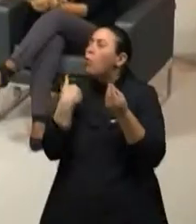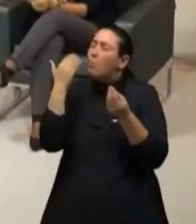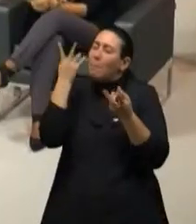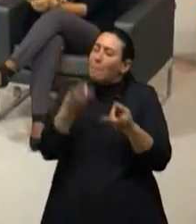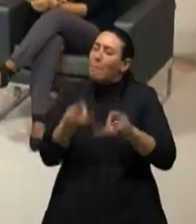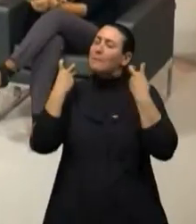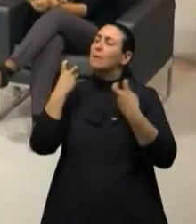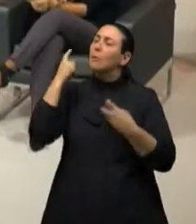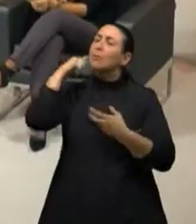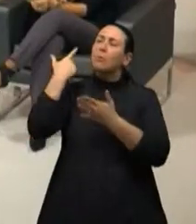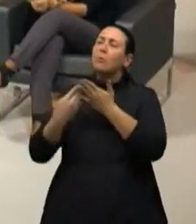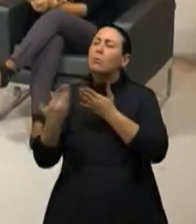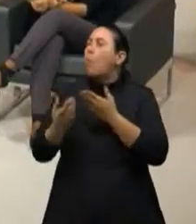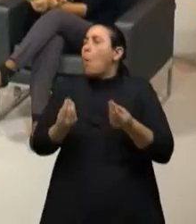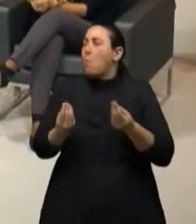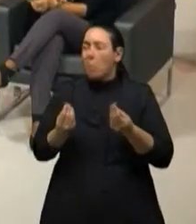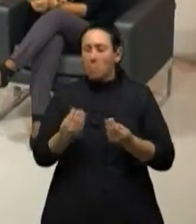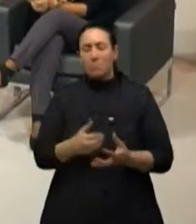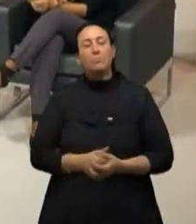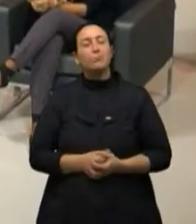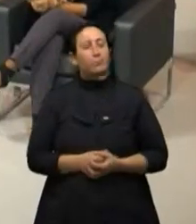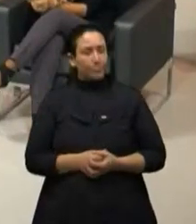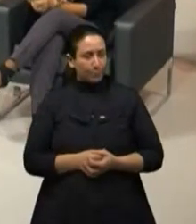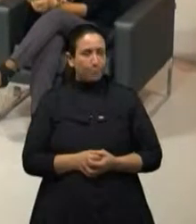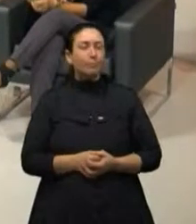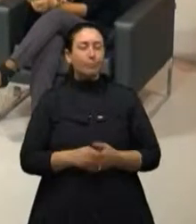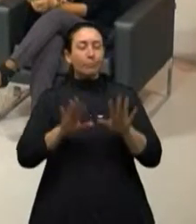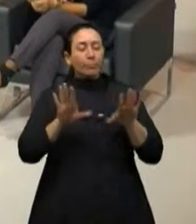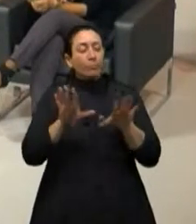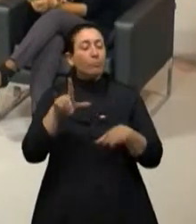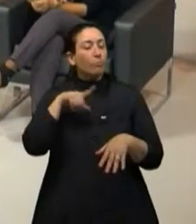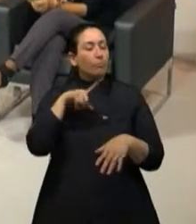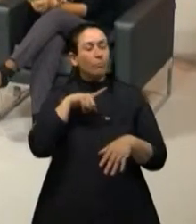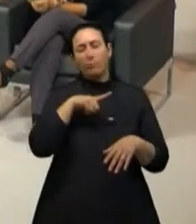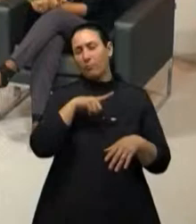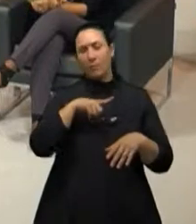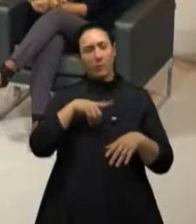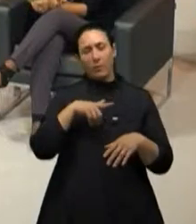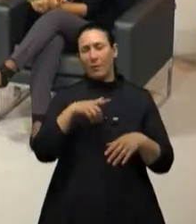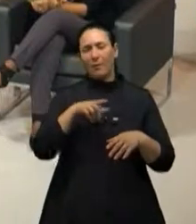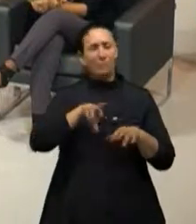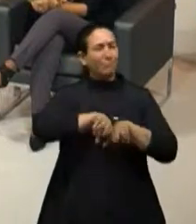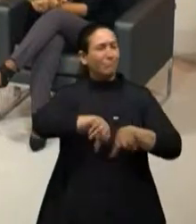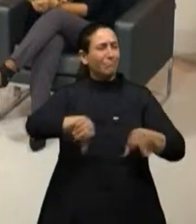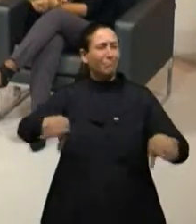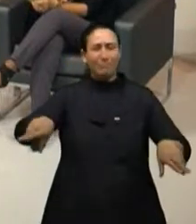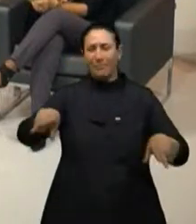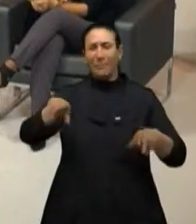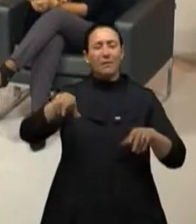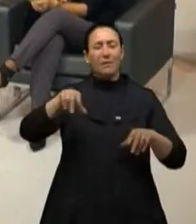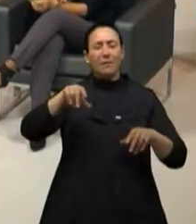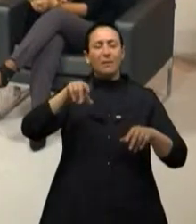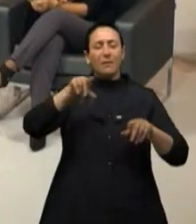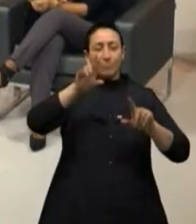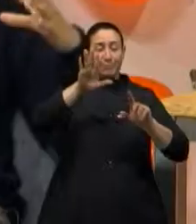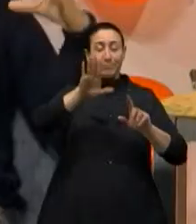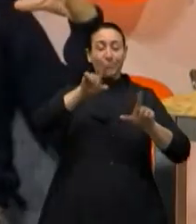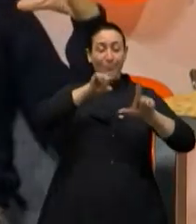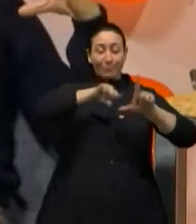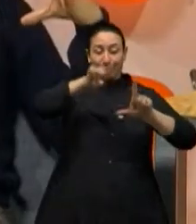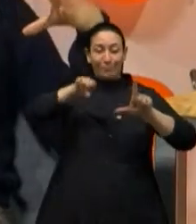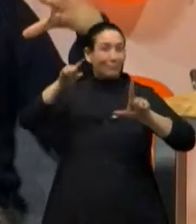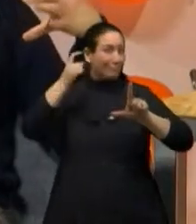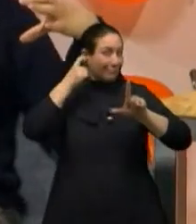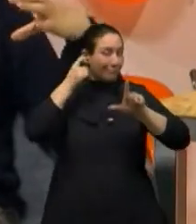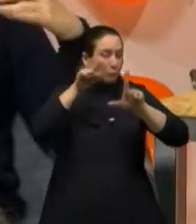então a questão é a seguinte tu tem várias frequências que a gente chama que a gente Analisa Então